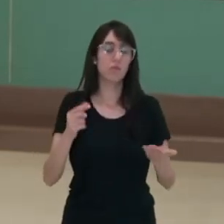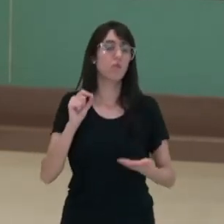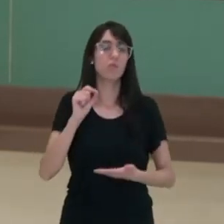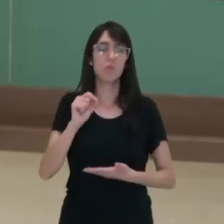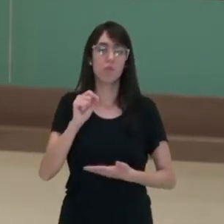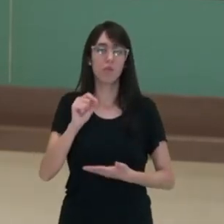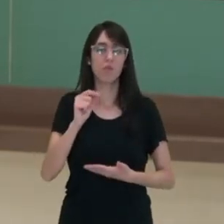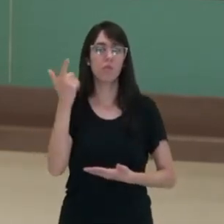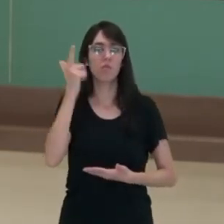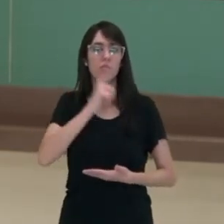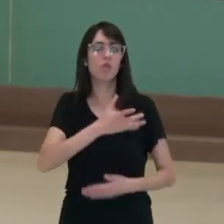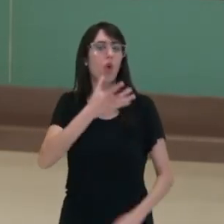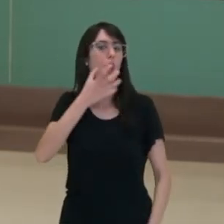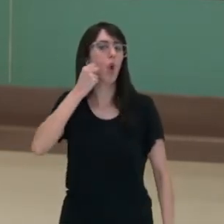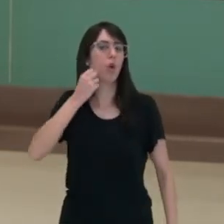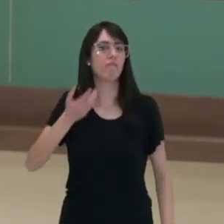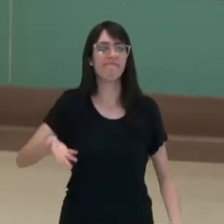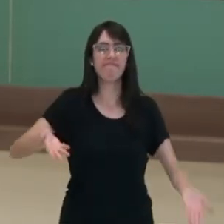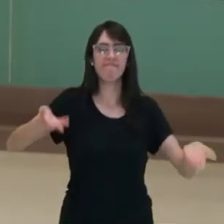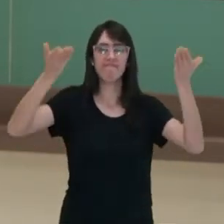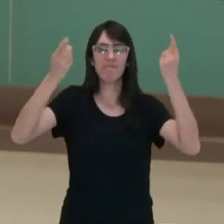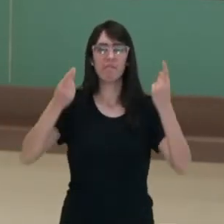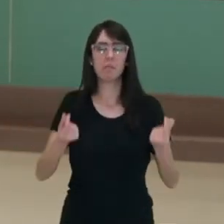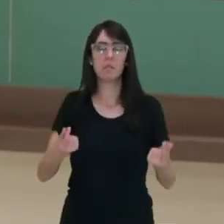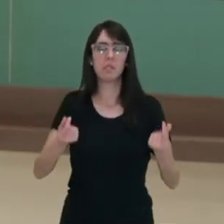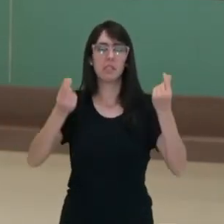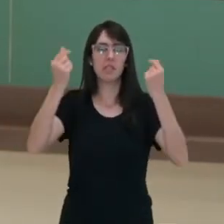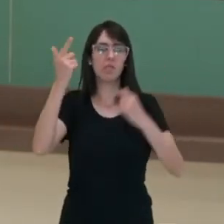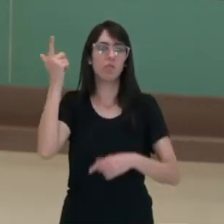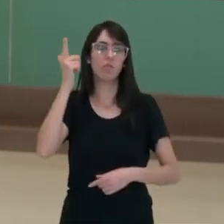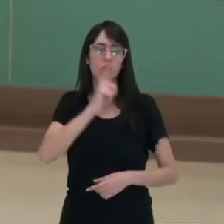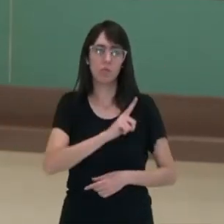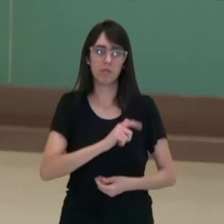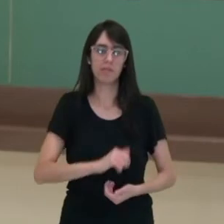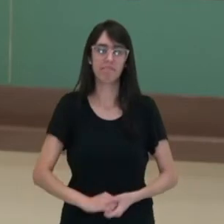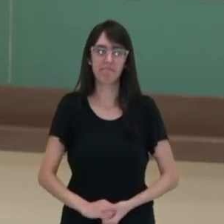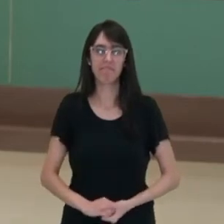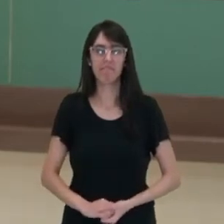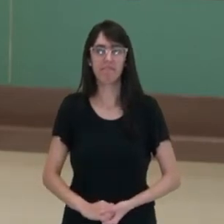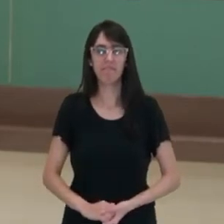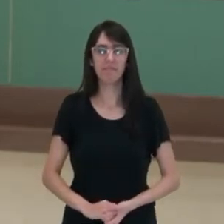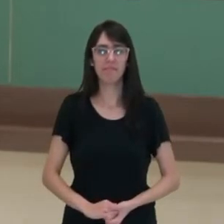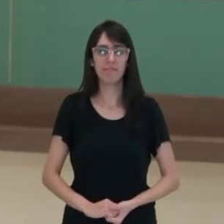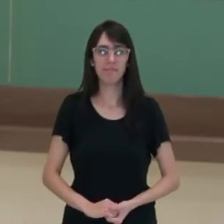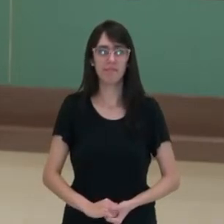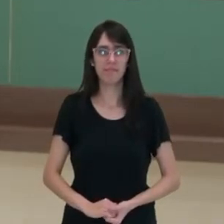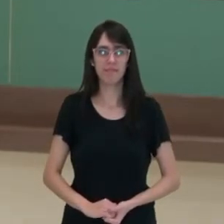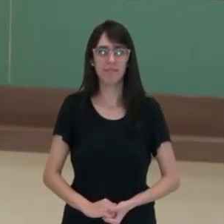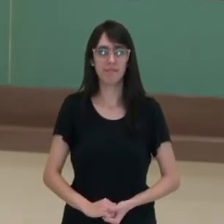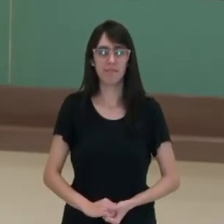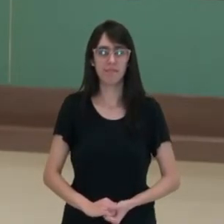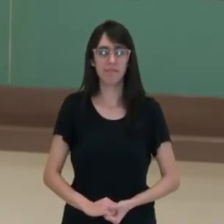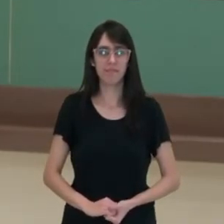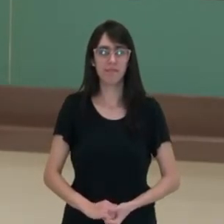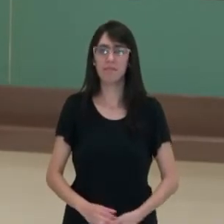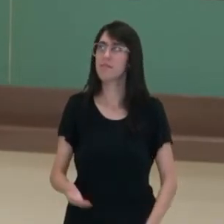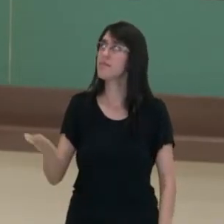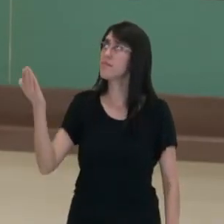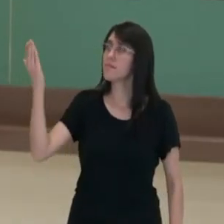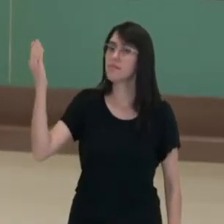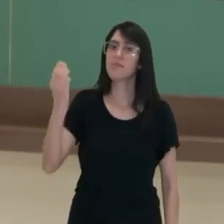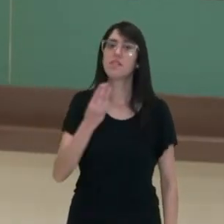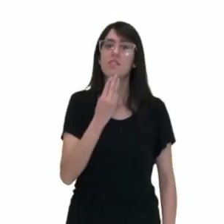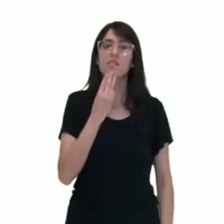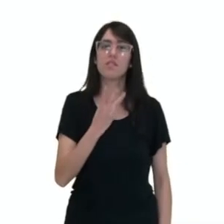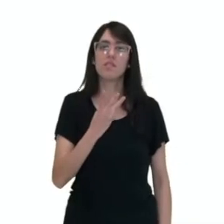a lucratividade, o processo de mais-valia se concretize. E aqui nós temos o